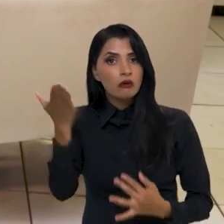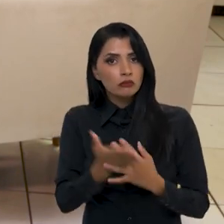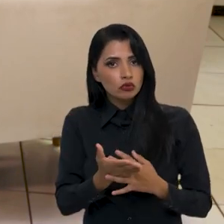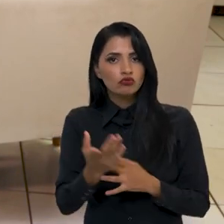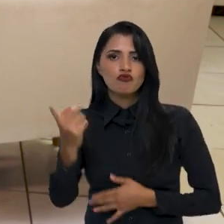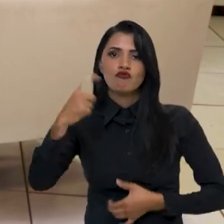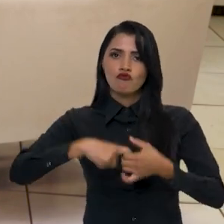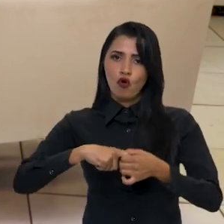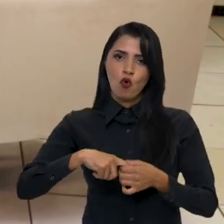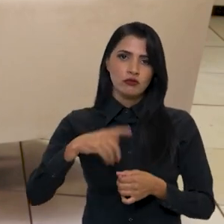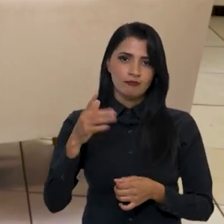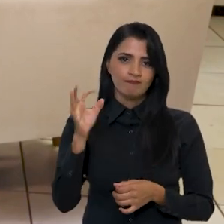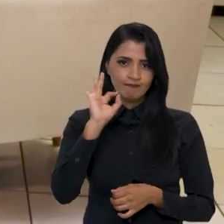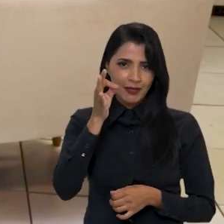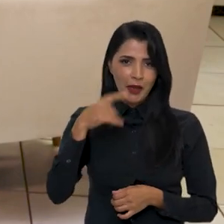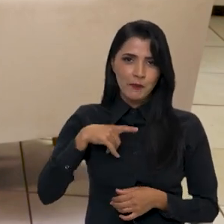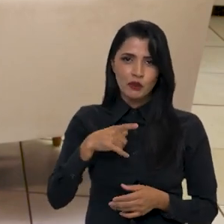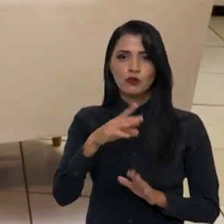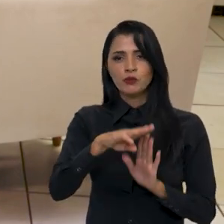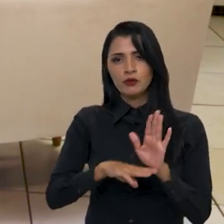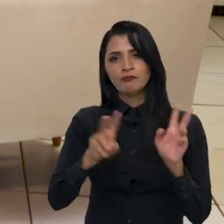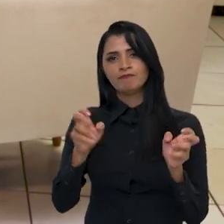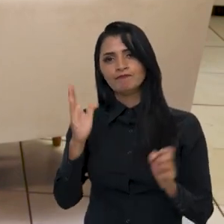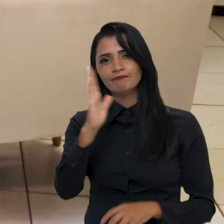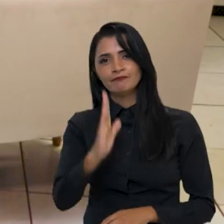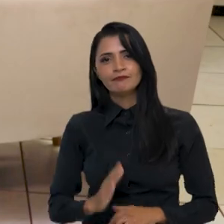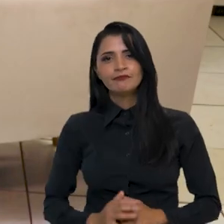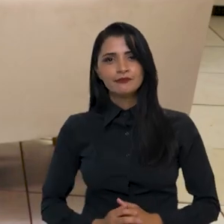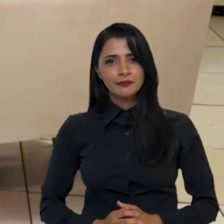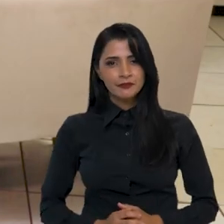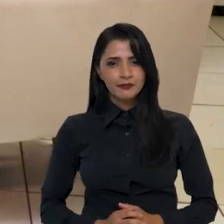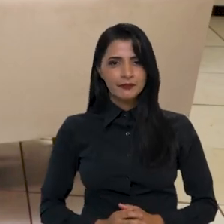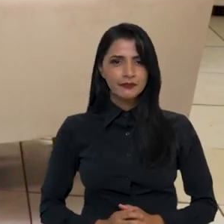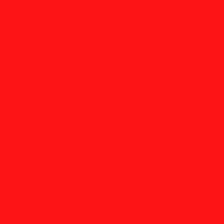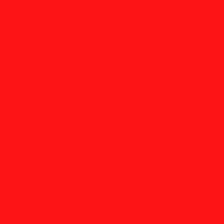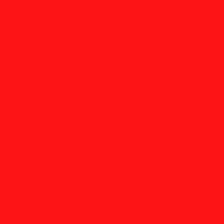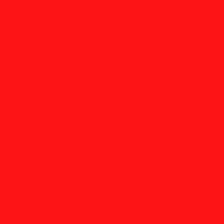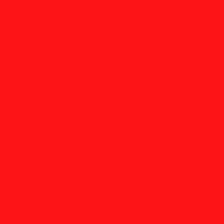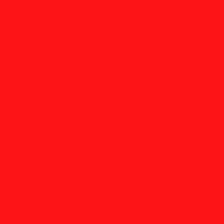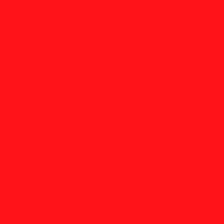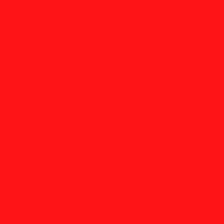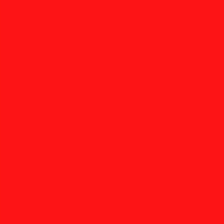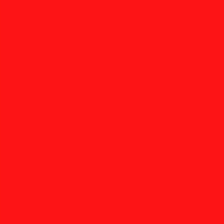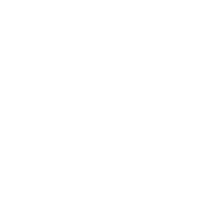um rápido intervalo, a gente volta já já aqui com o programa Brasil em Pauta.